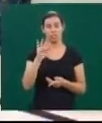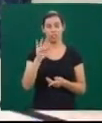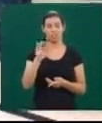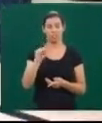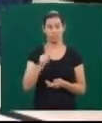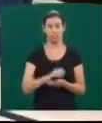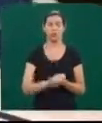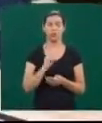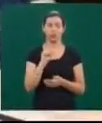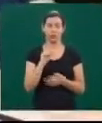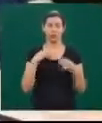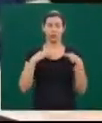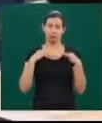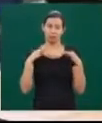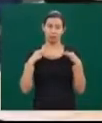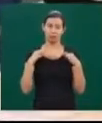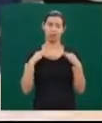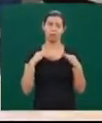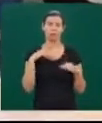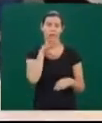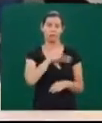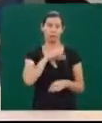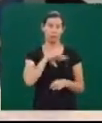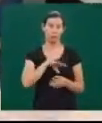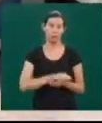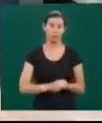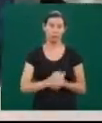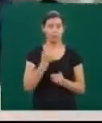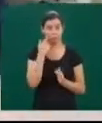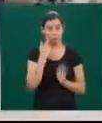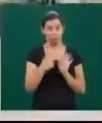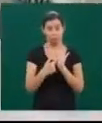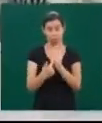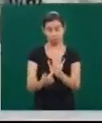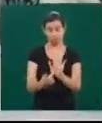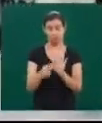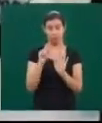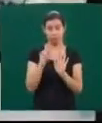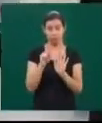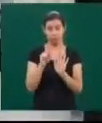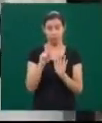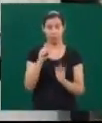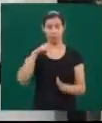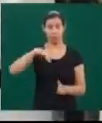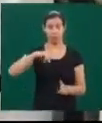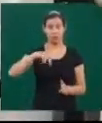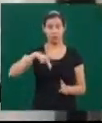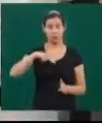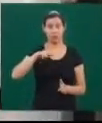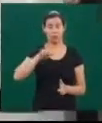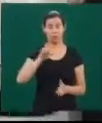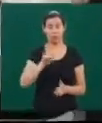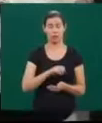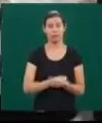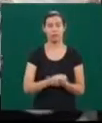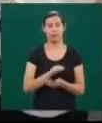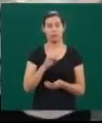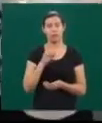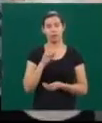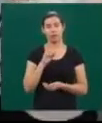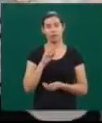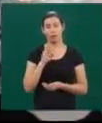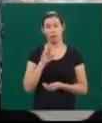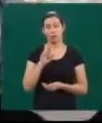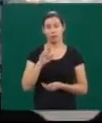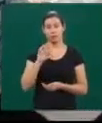Todas as estampas que a gente vê aqui nas peças expostas no Minas Trend são inspiradas em desenhos de mulheres que não puderam estar aqui.